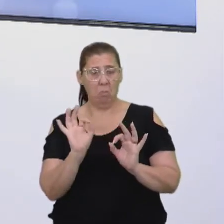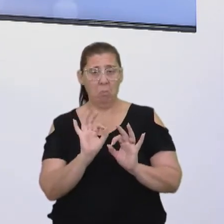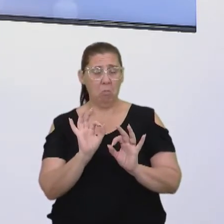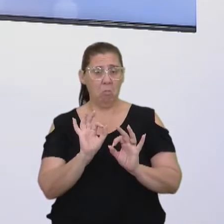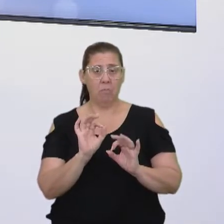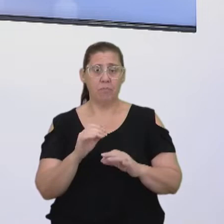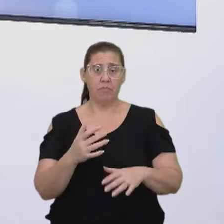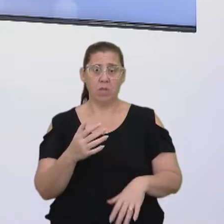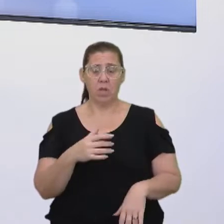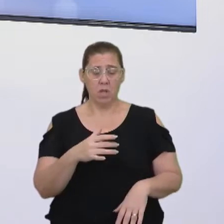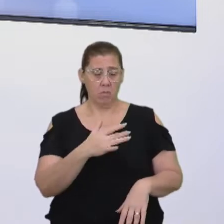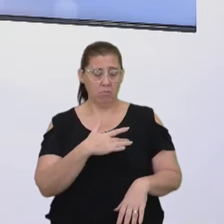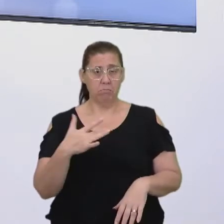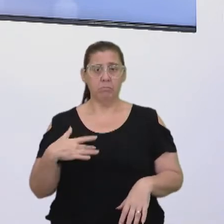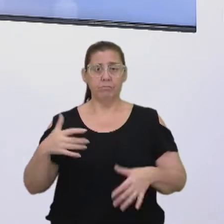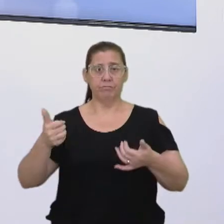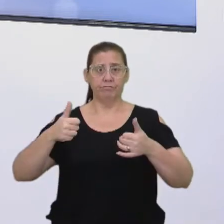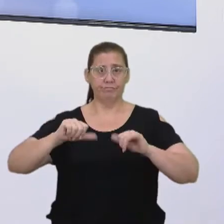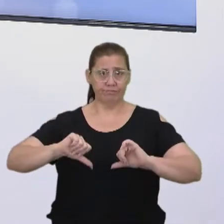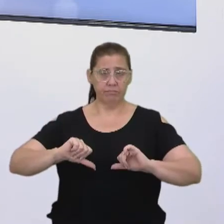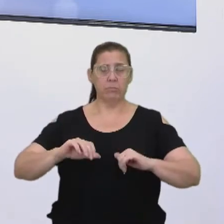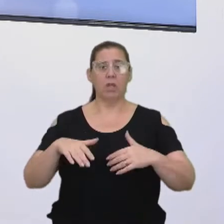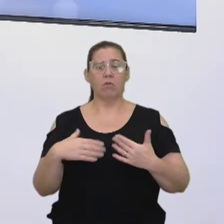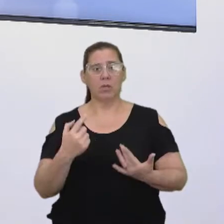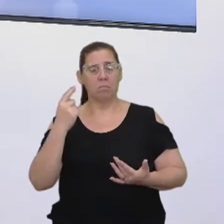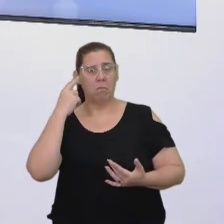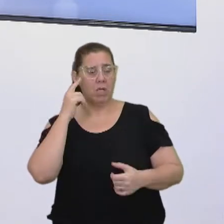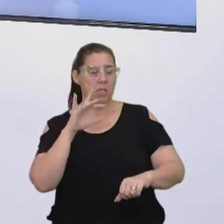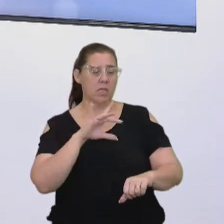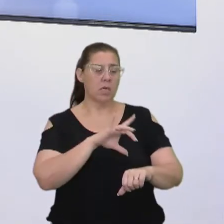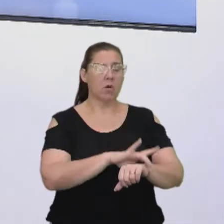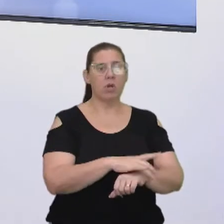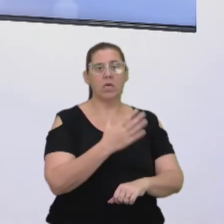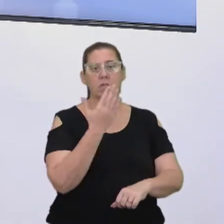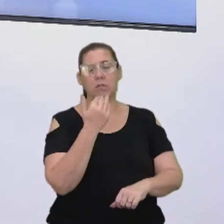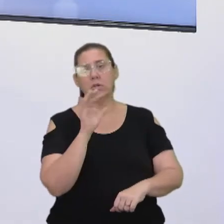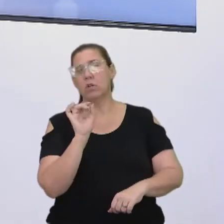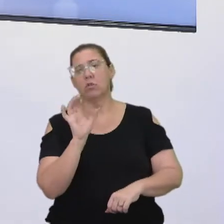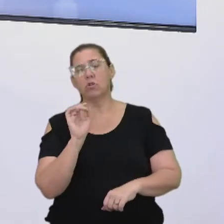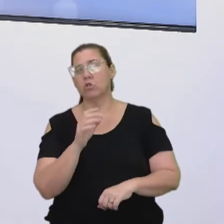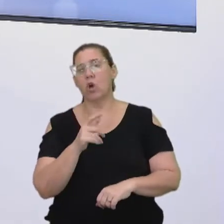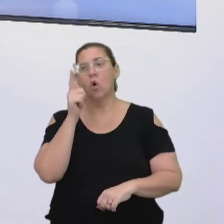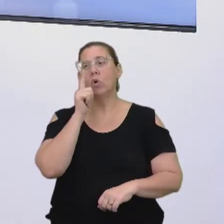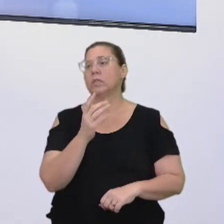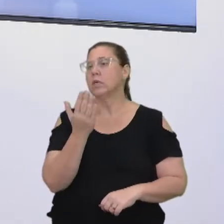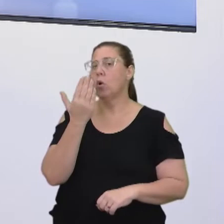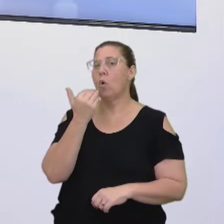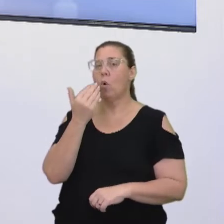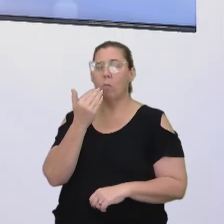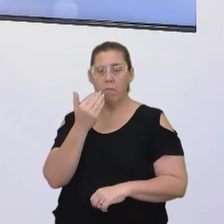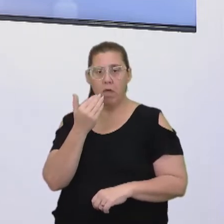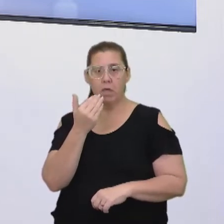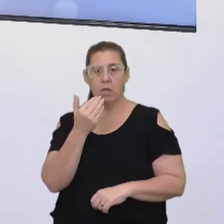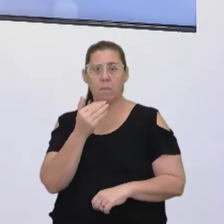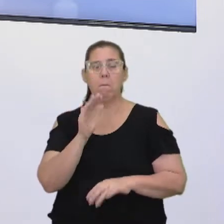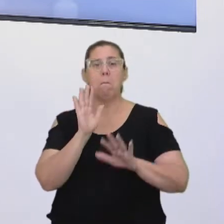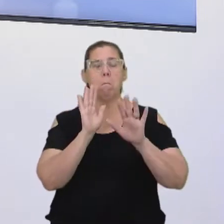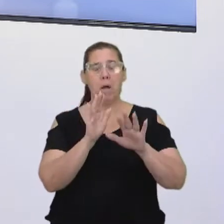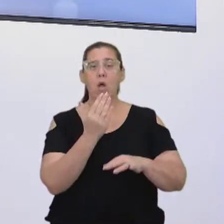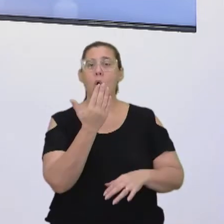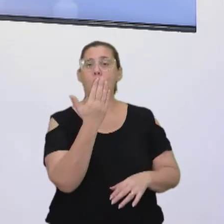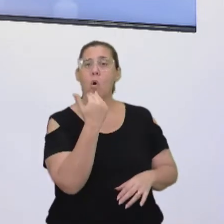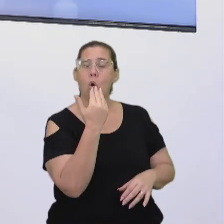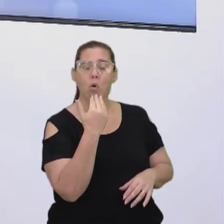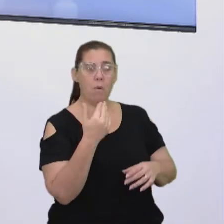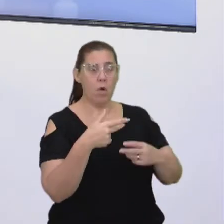da vida. Então, quando a gente fala da Lei de Segurança Alimentar, a gente está falando não só do acesso à alimentação, tipo, de comer, mas a gente está